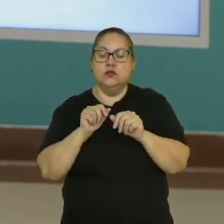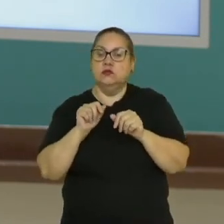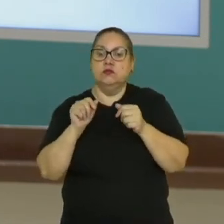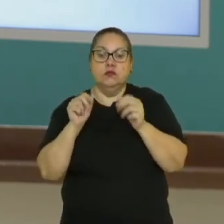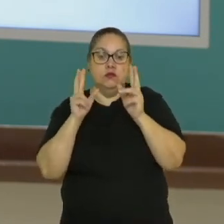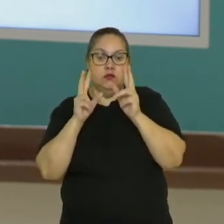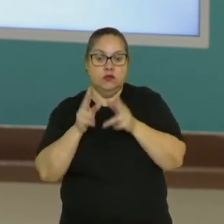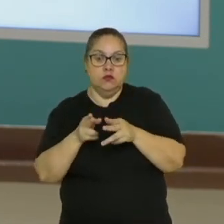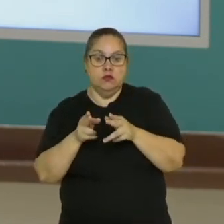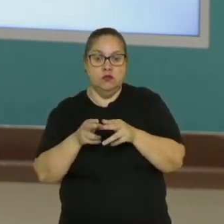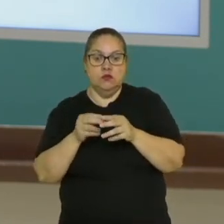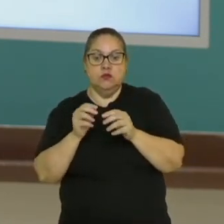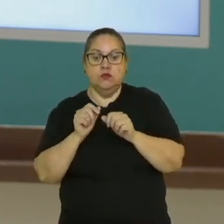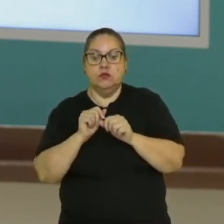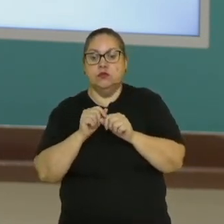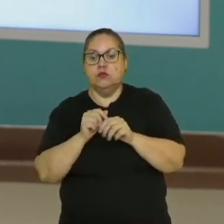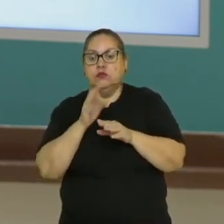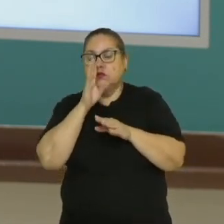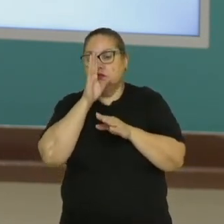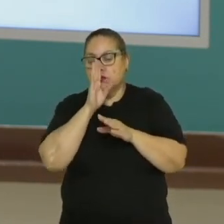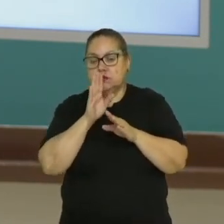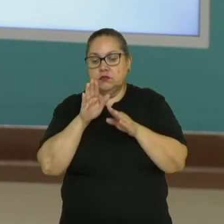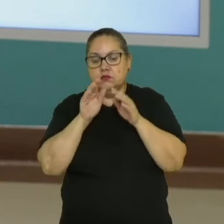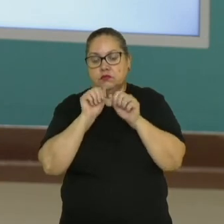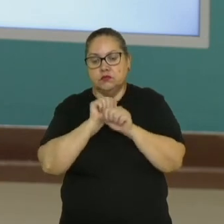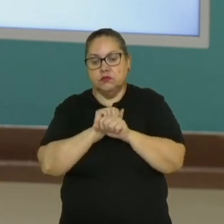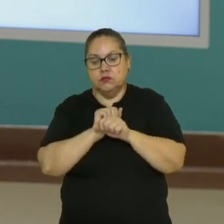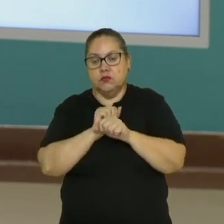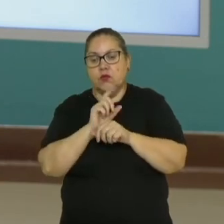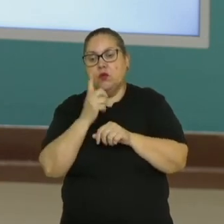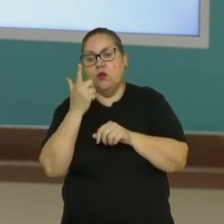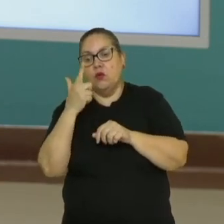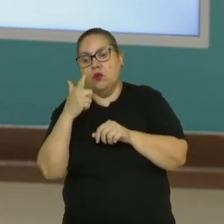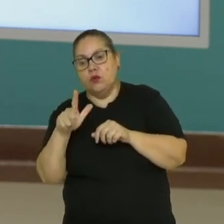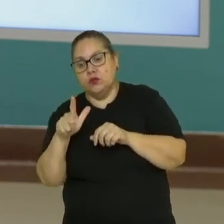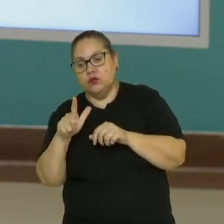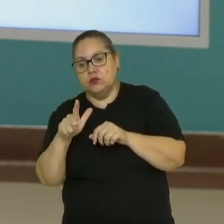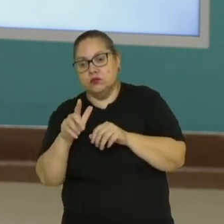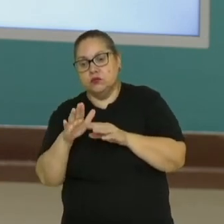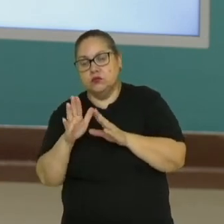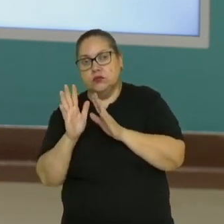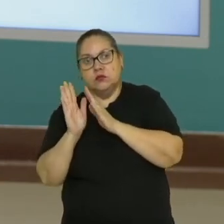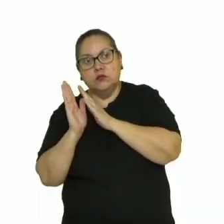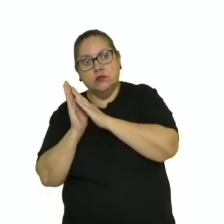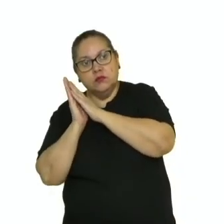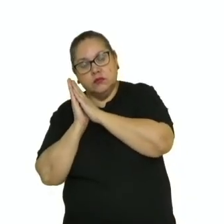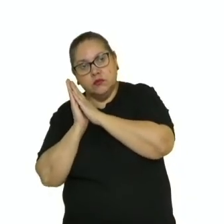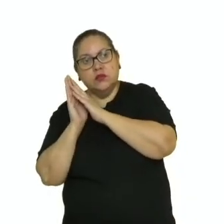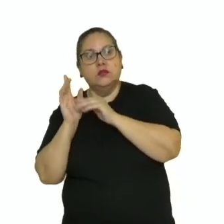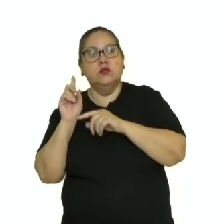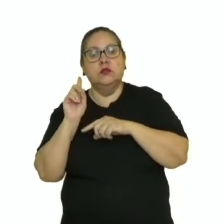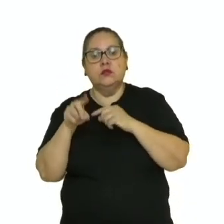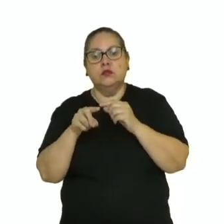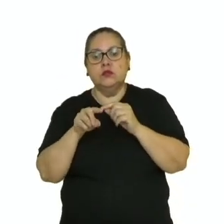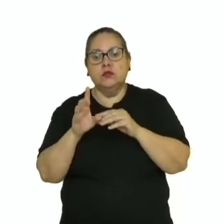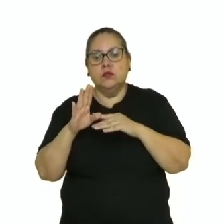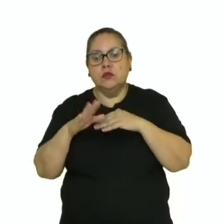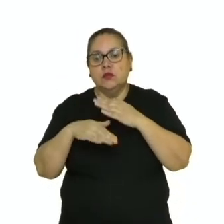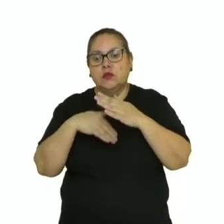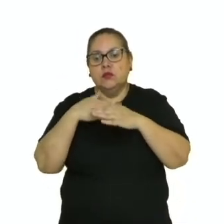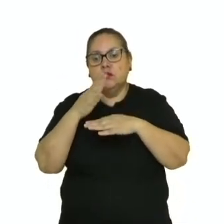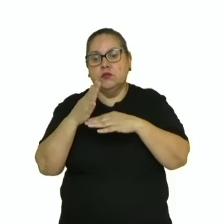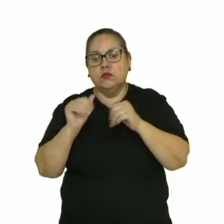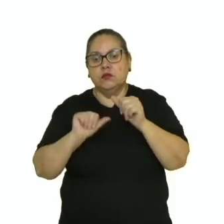tempo. Muitos estão inativos, outros adormecidos. Porém, com o passar do tempo,